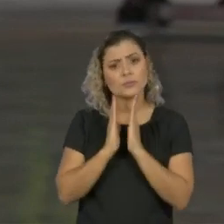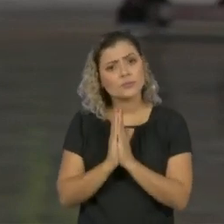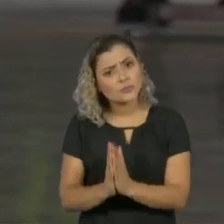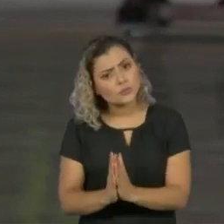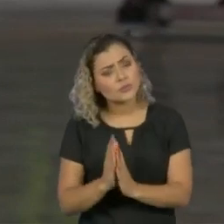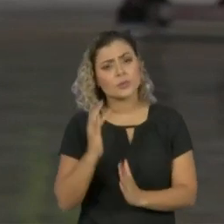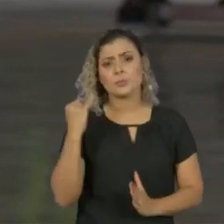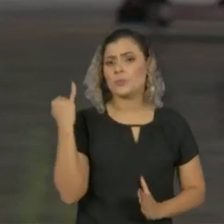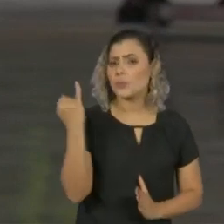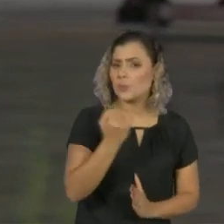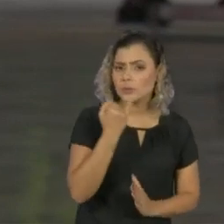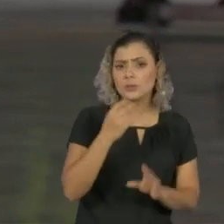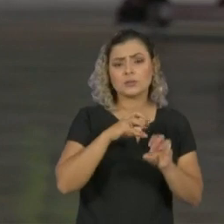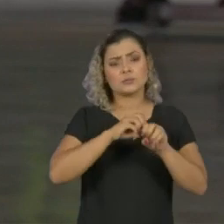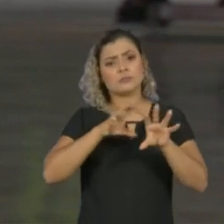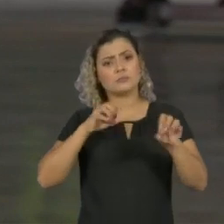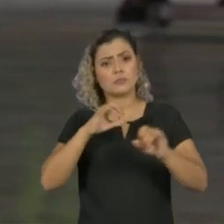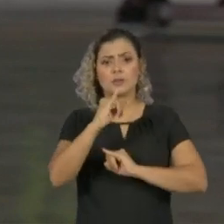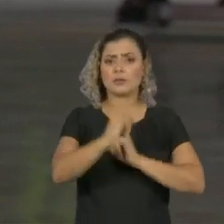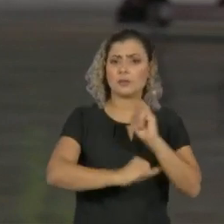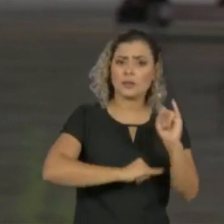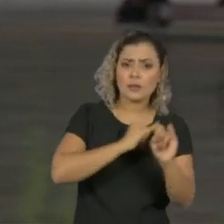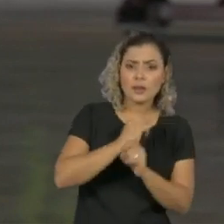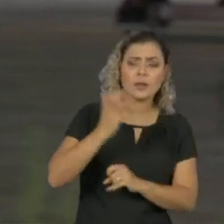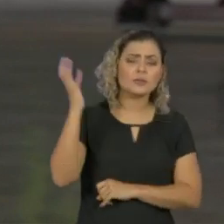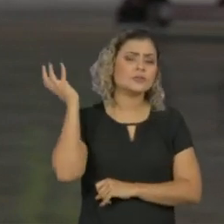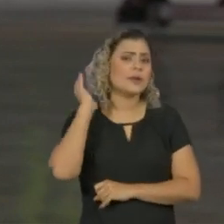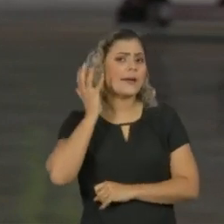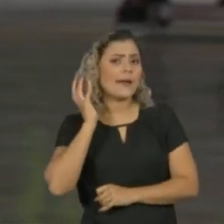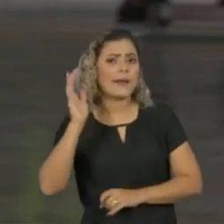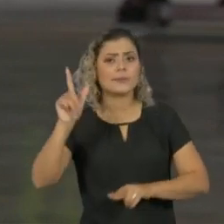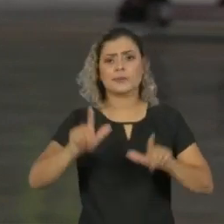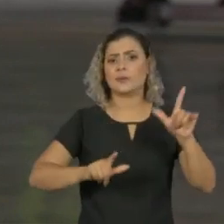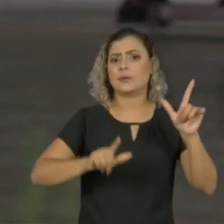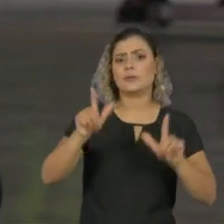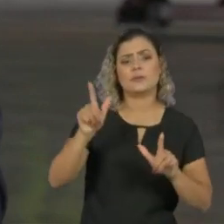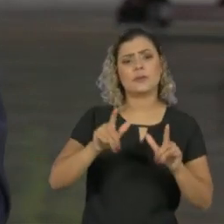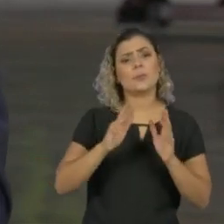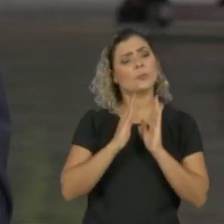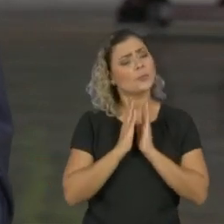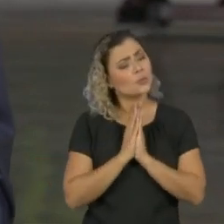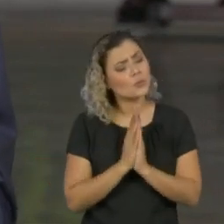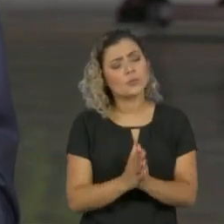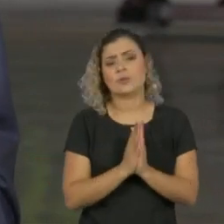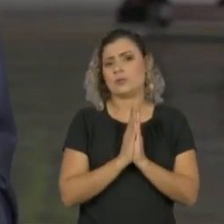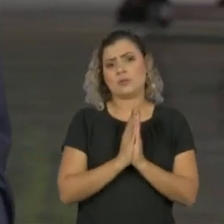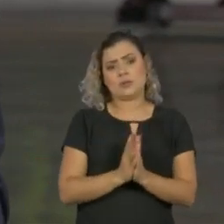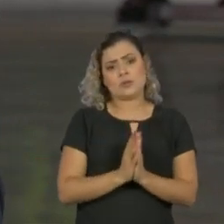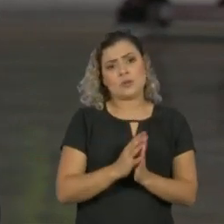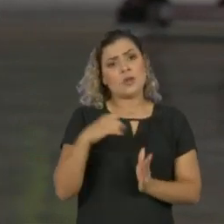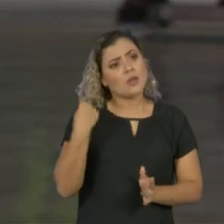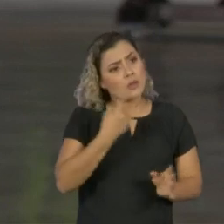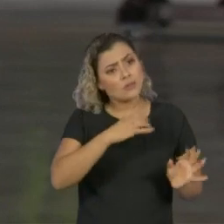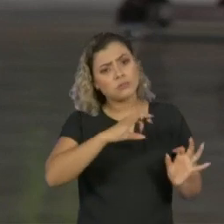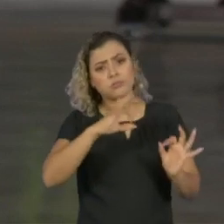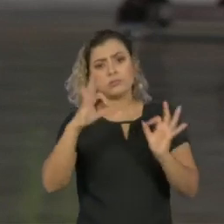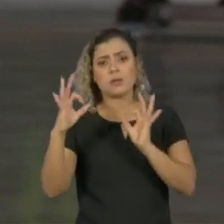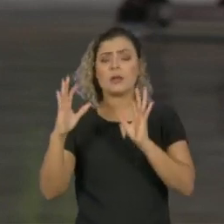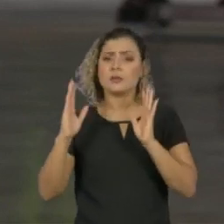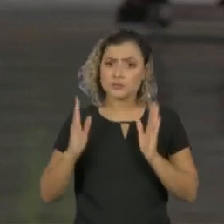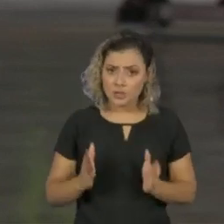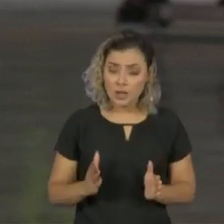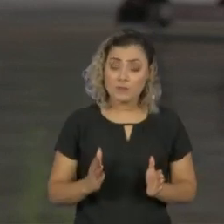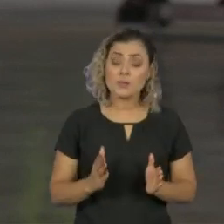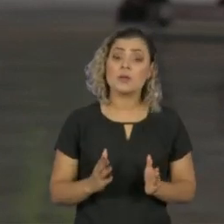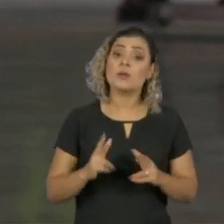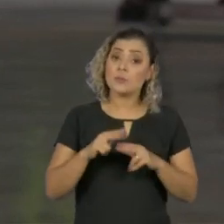dos cultos online, seja através de rádio, TV, enfim. Estamos acompanhando isso e, se for o caso, como